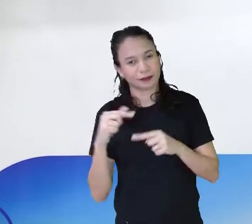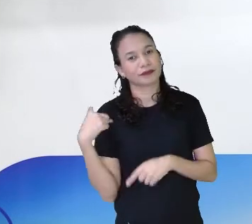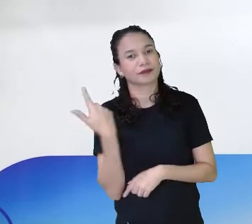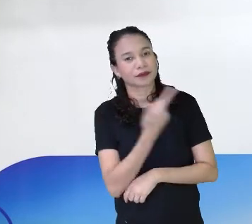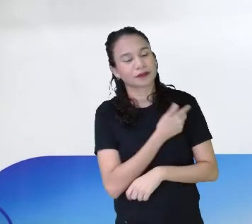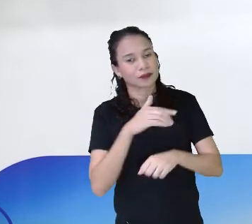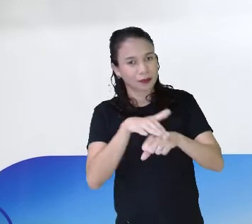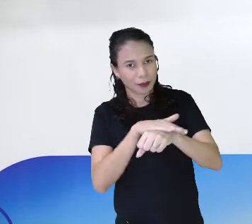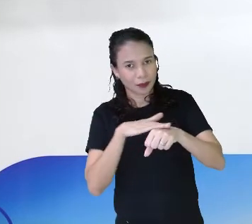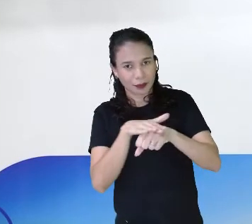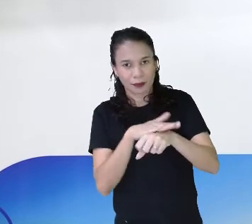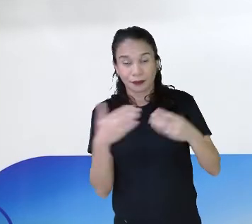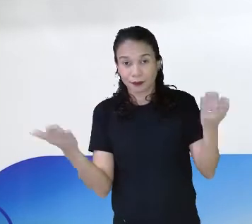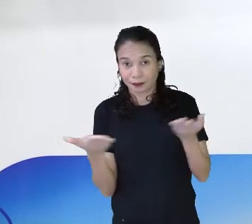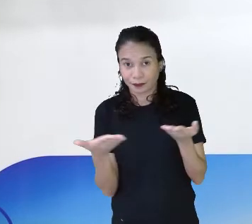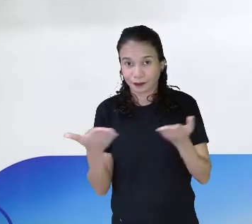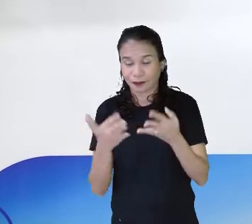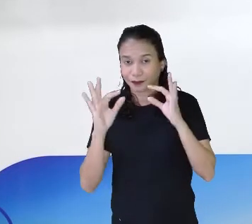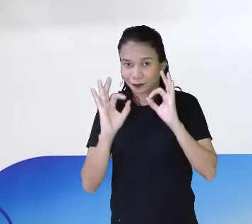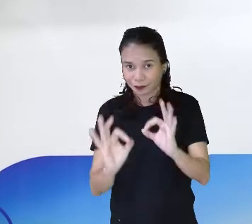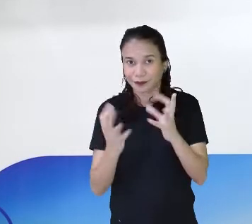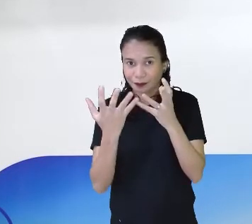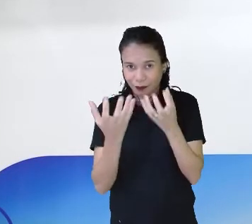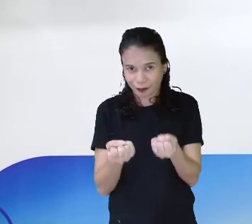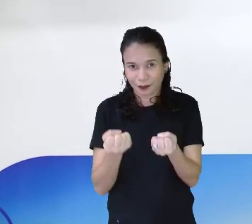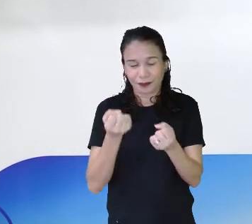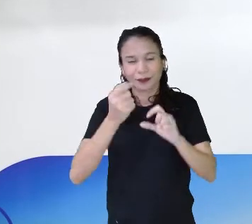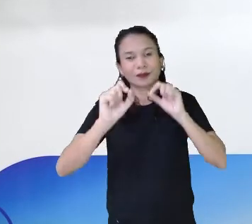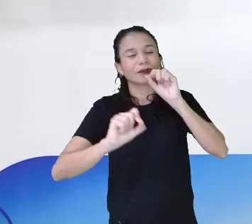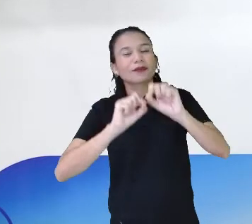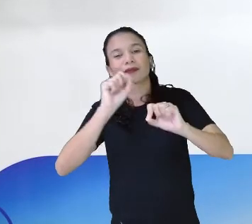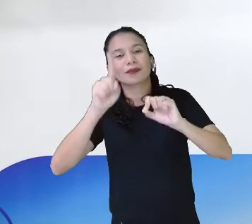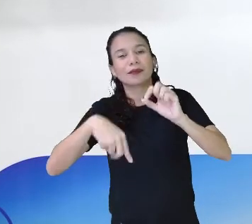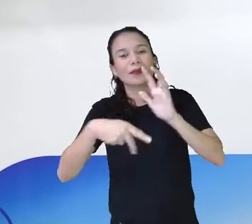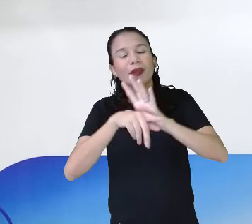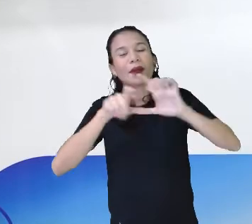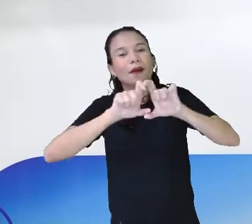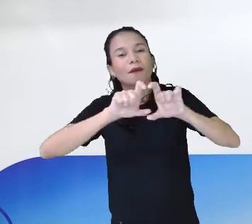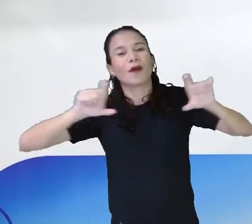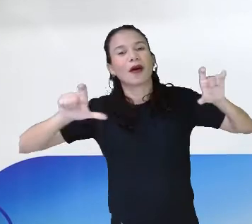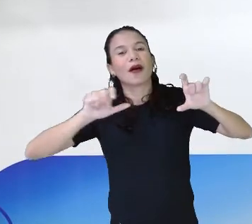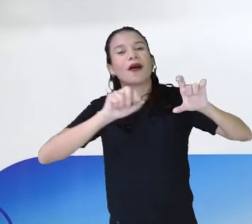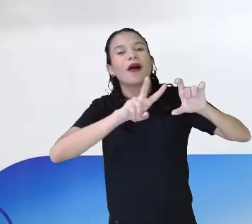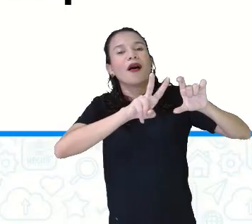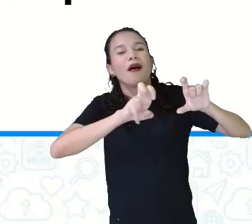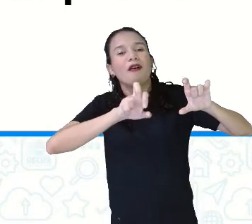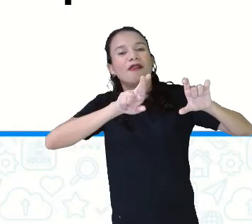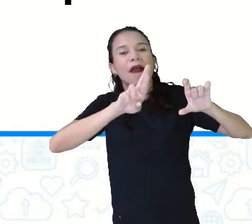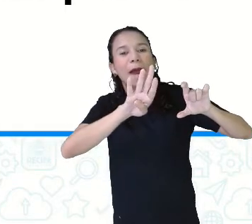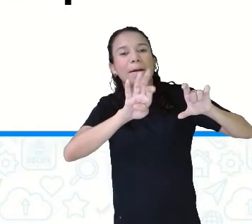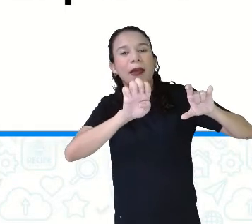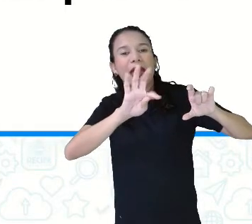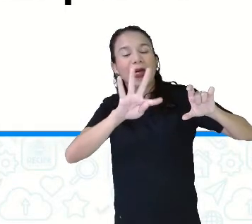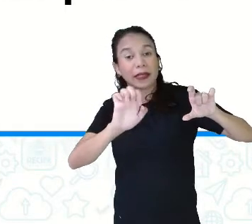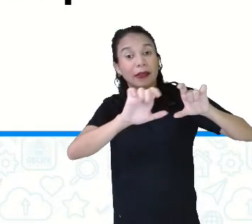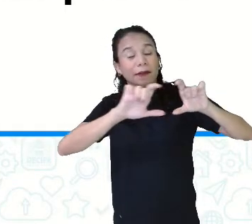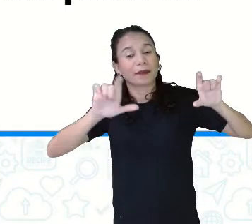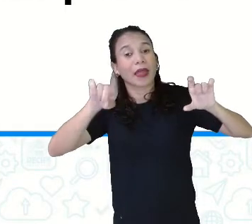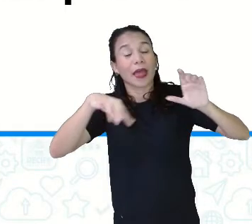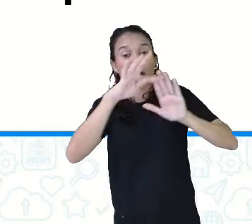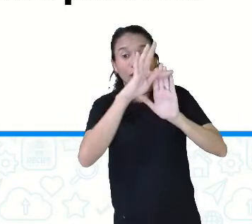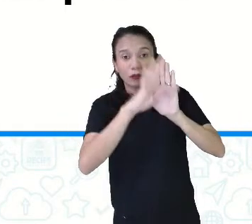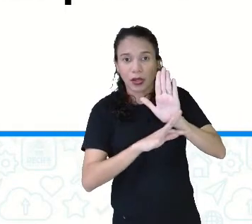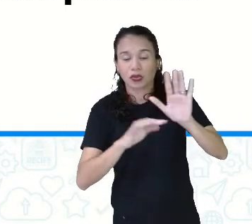gente vai falar um pouquinho agora sobre ele. Então, vamos ver aí o que é um verbete. Verbete é um texto de